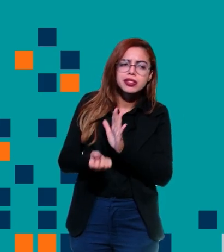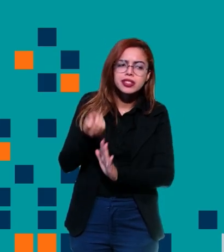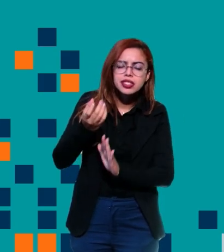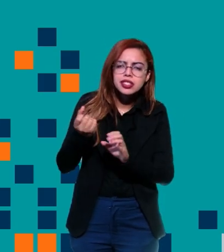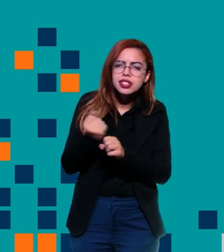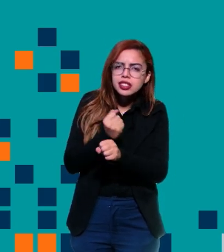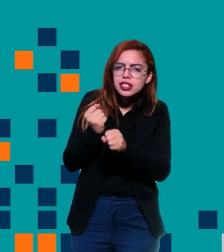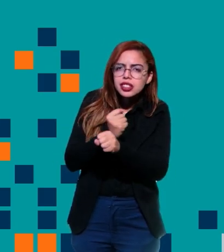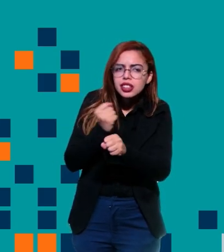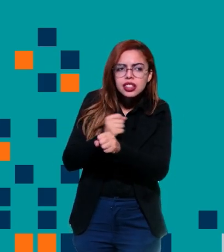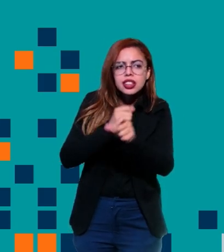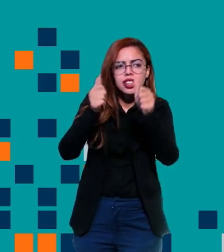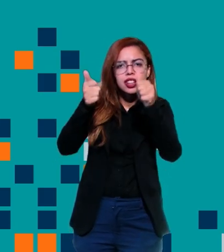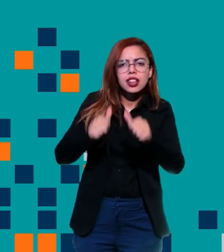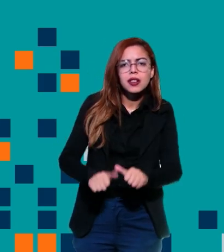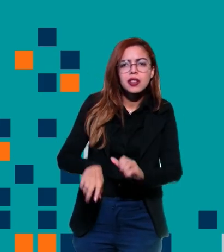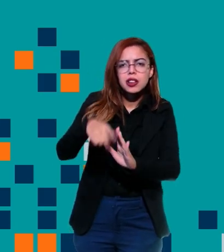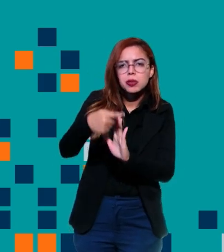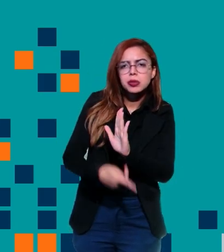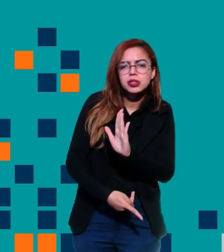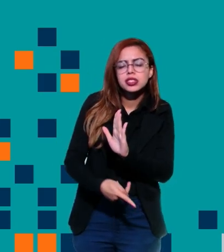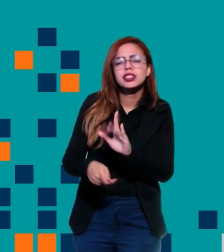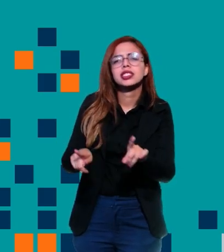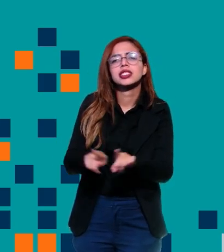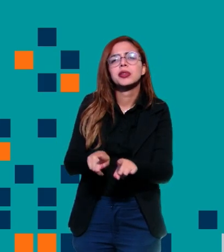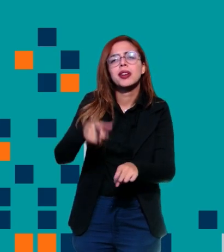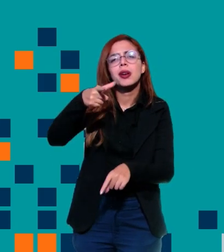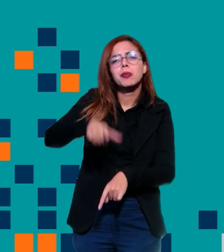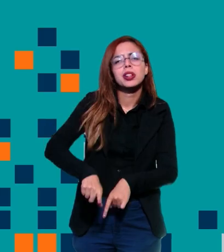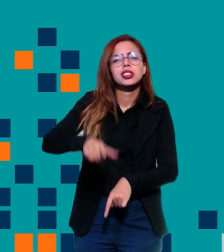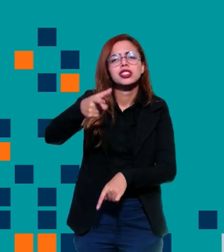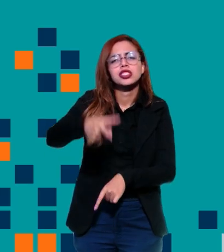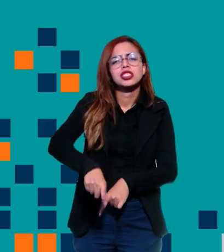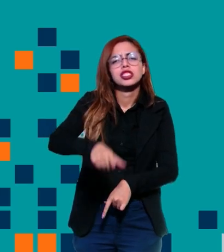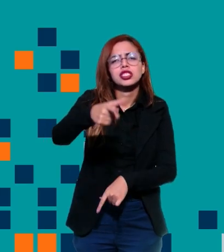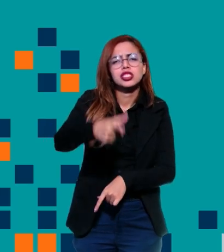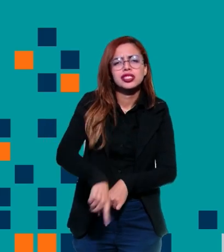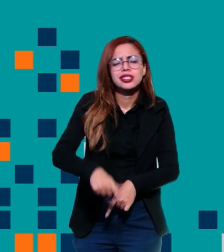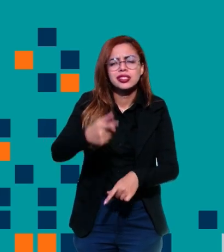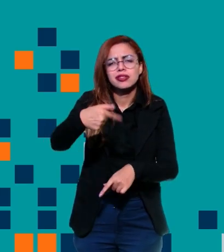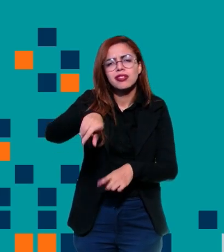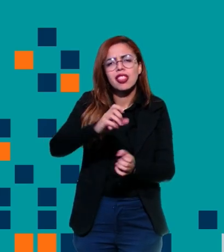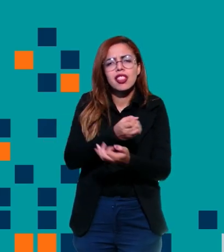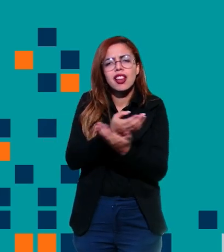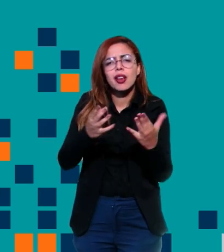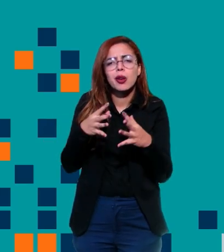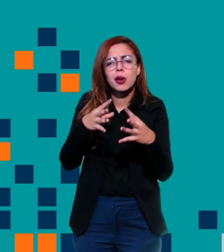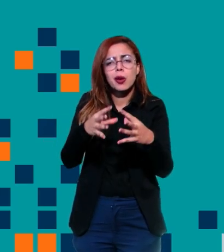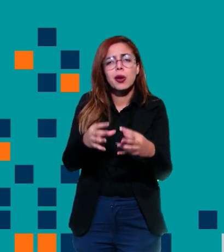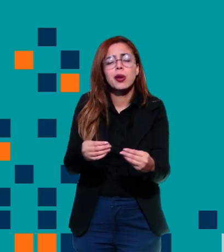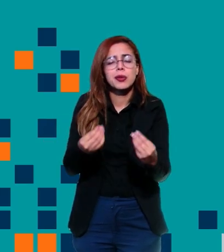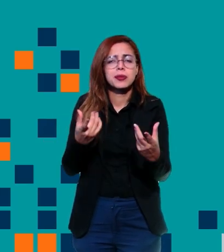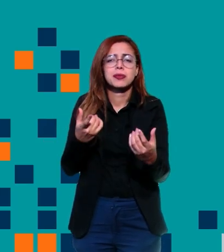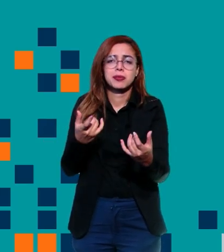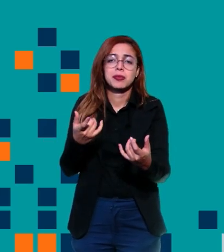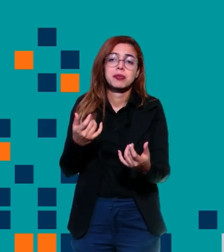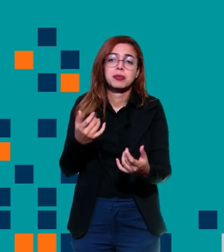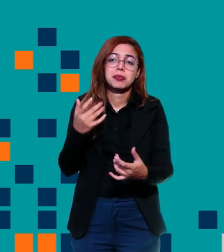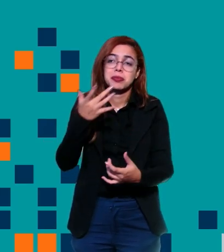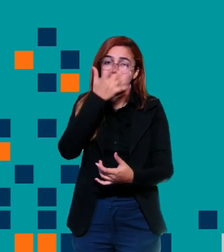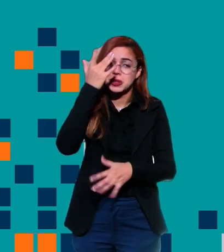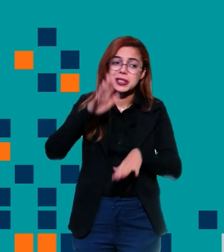e uma imagem de um projeto e repete aquilo para todo mundo e faz uma coisa, e tem muita gente que se dá bem